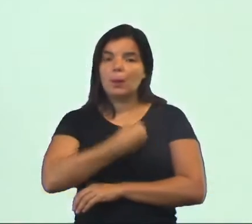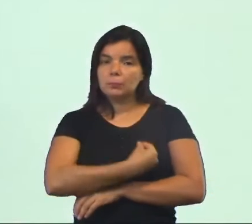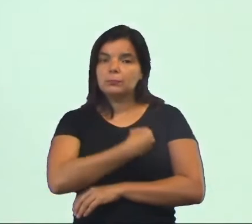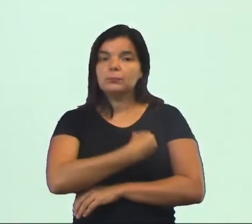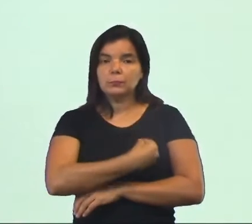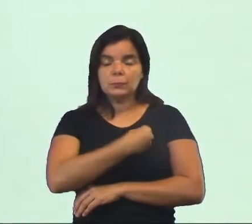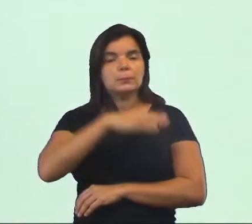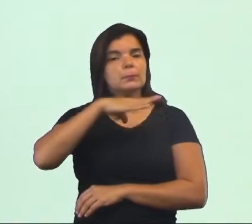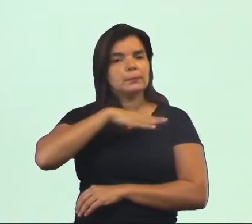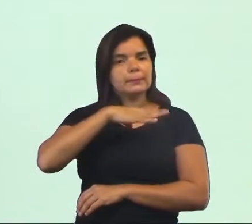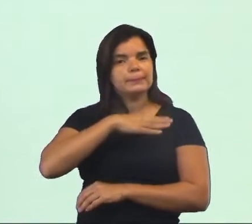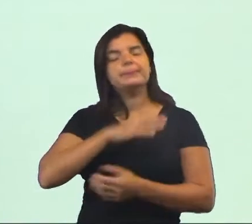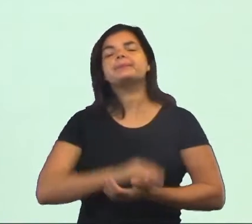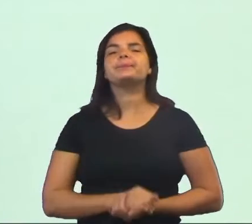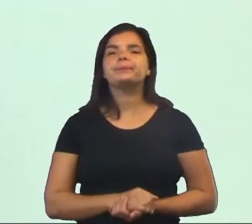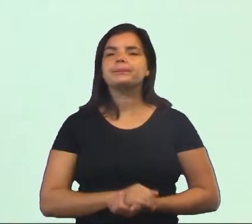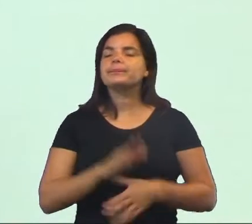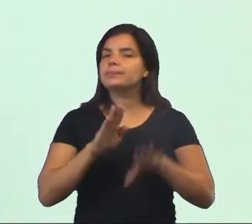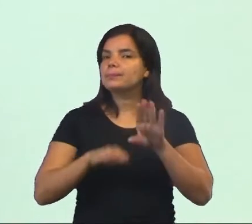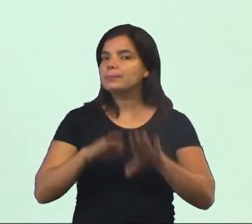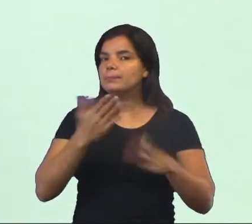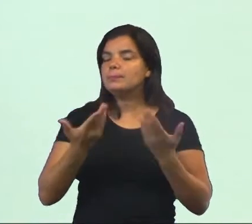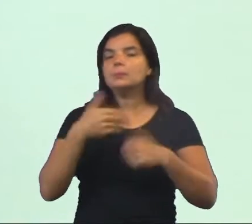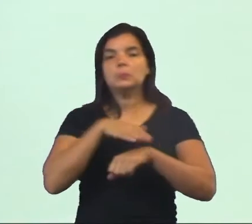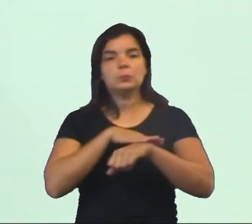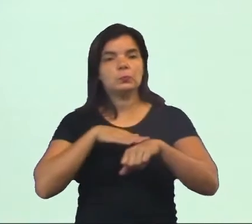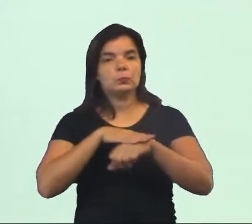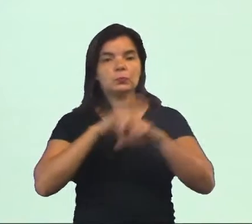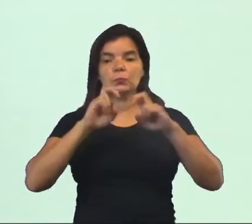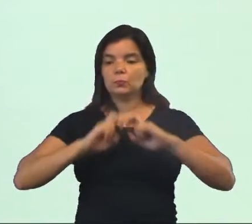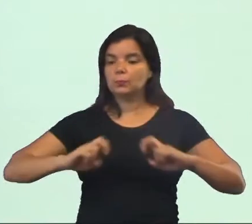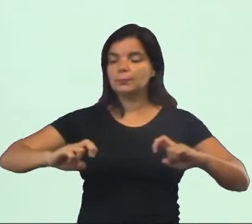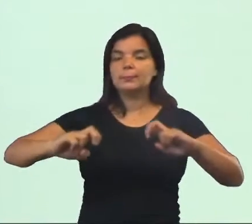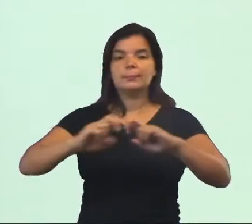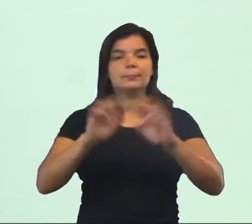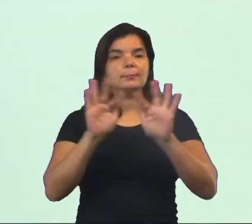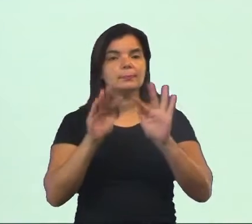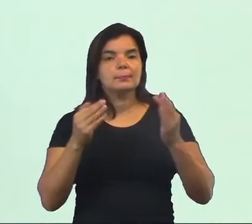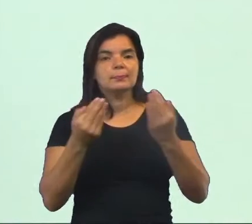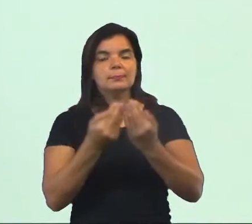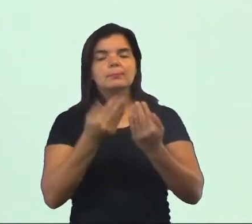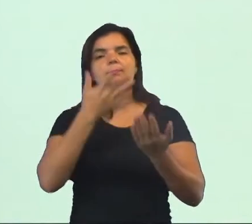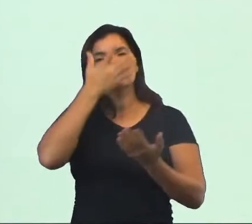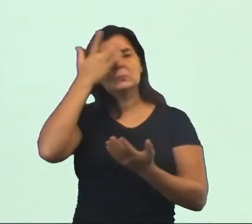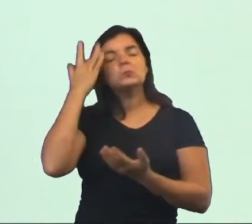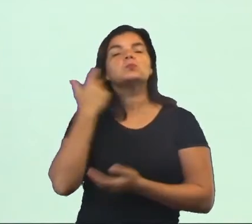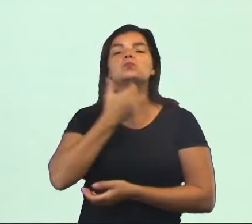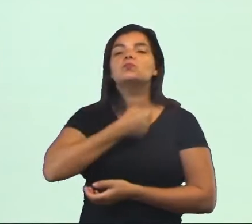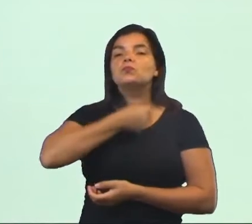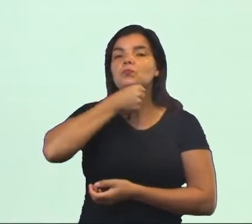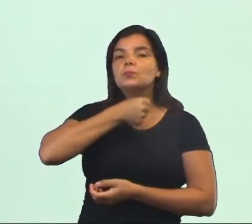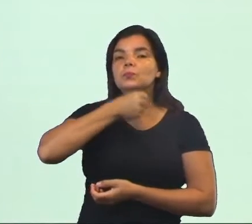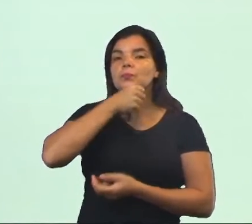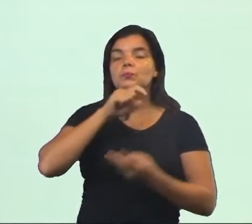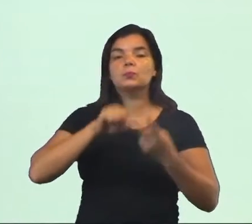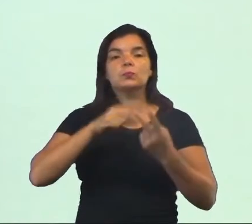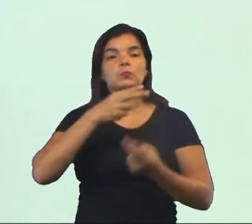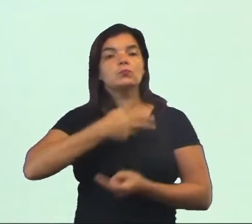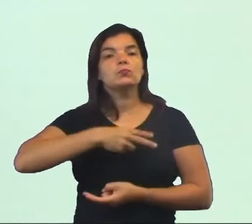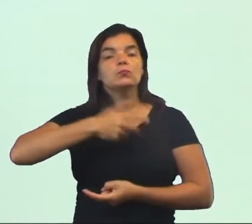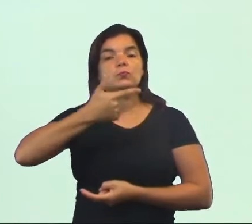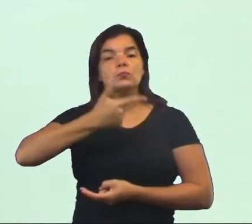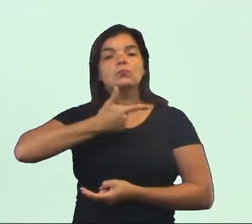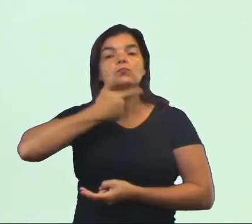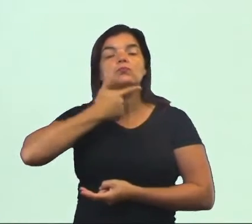E aí, turminha, alguma vez numa conversa, numa roda de família, você ouviu talvez o seu avô, o seu bisavô